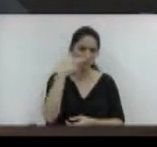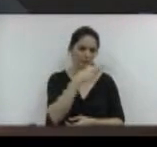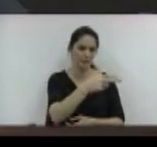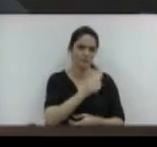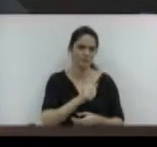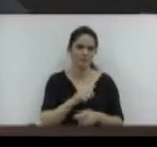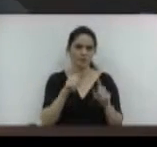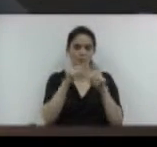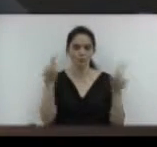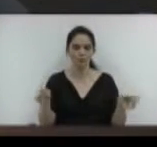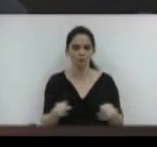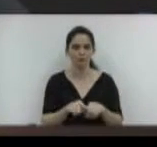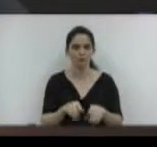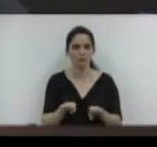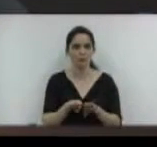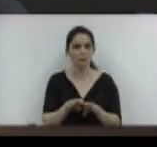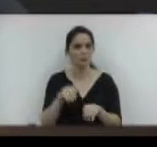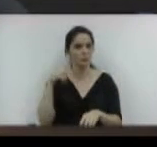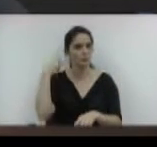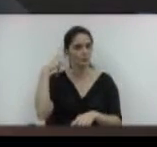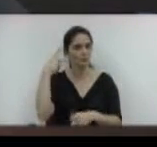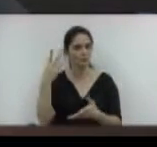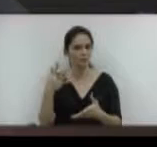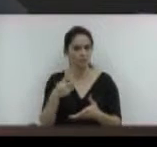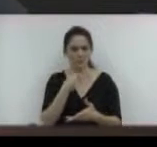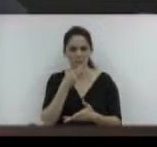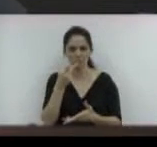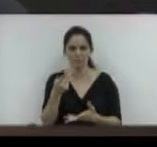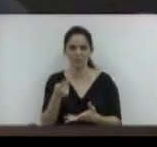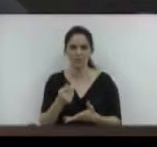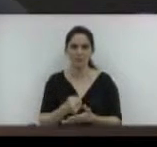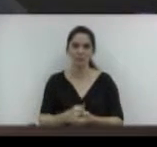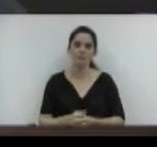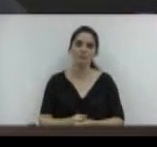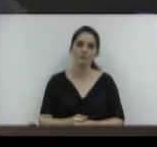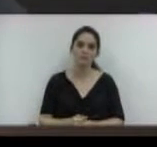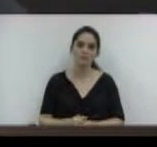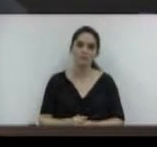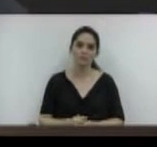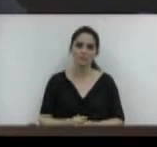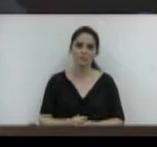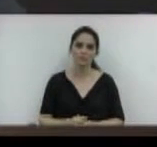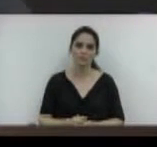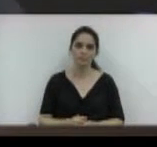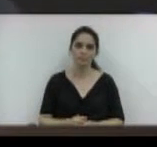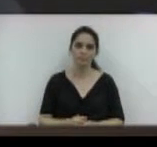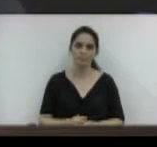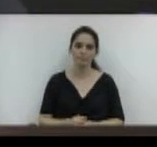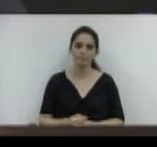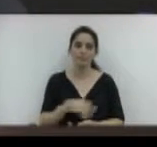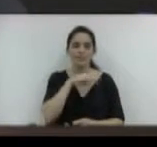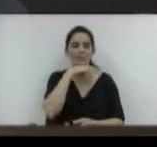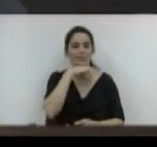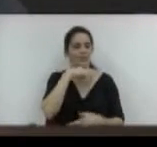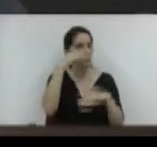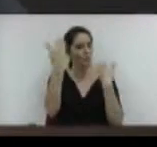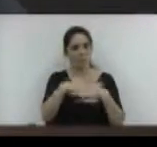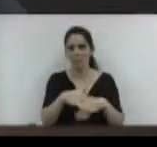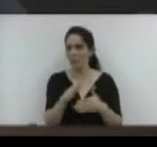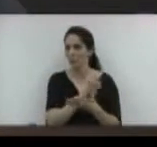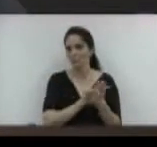funcionários e parlamentares sobre fatos, como dito, cuja veracidade não fora comprovada.